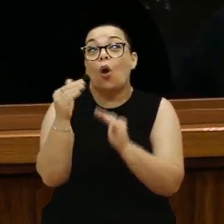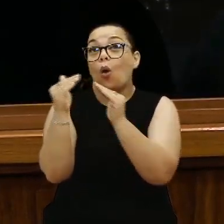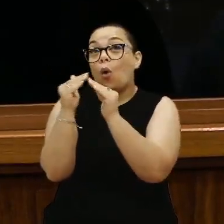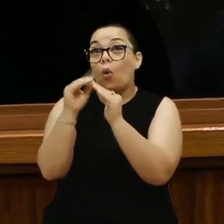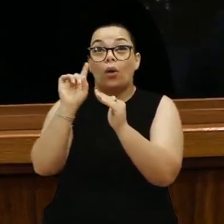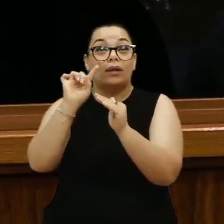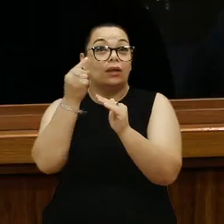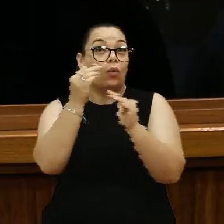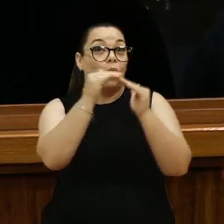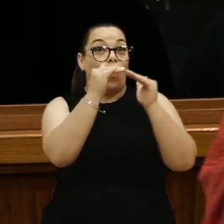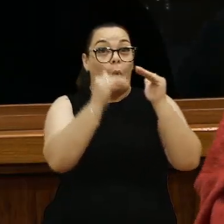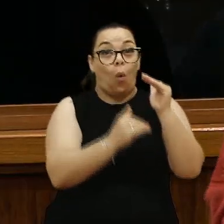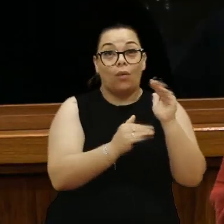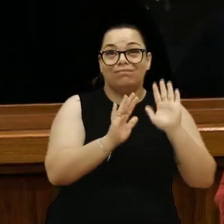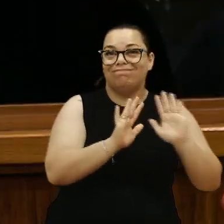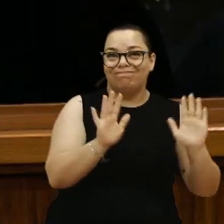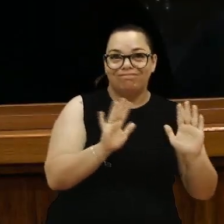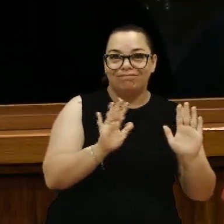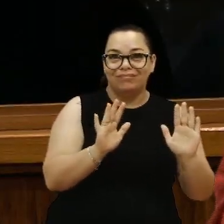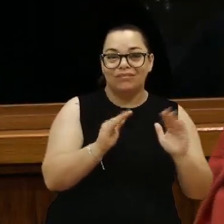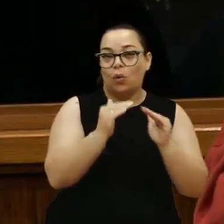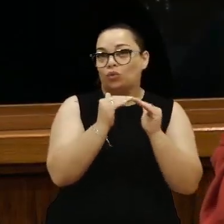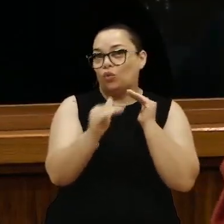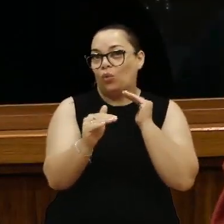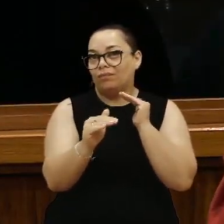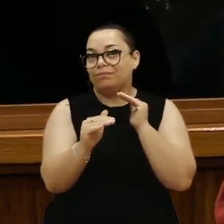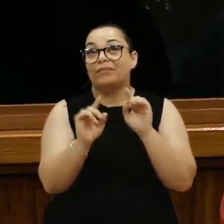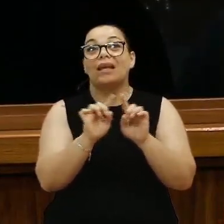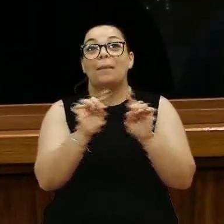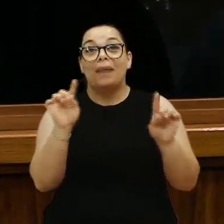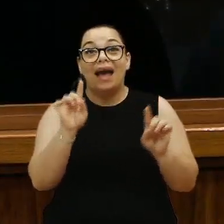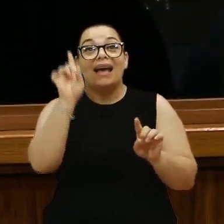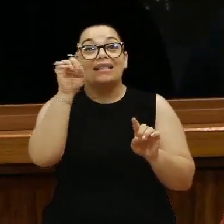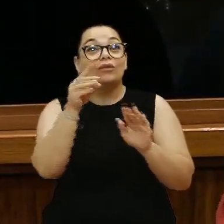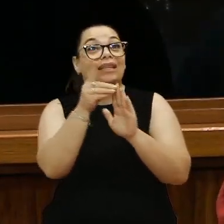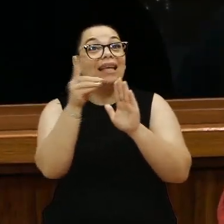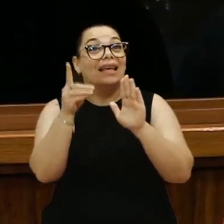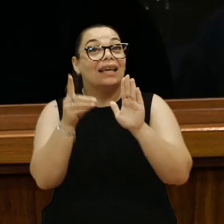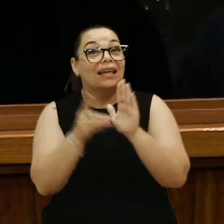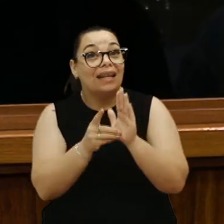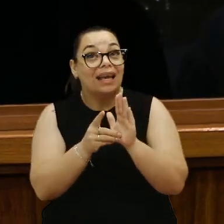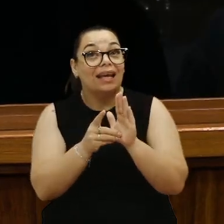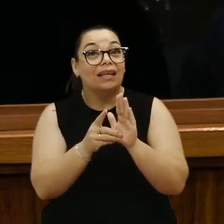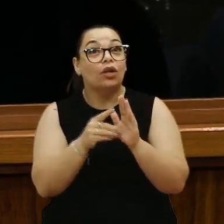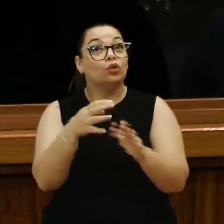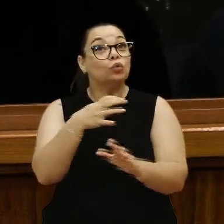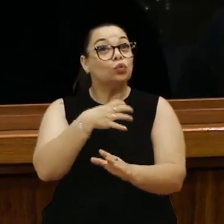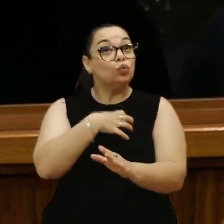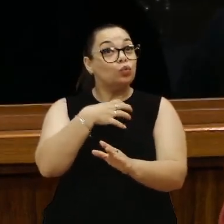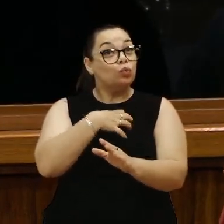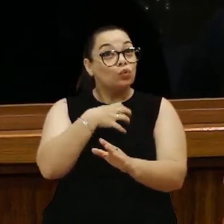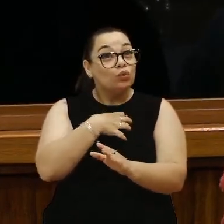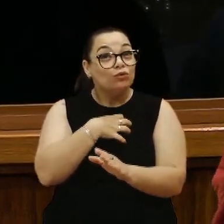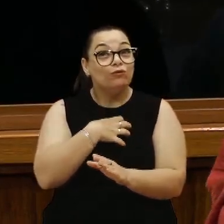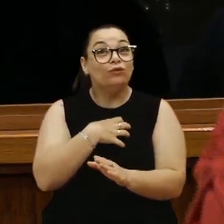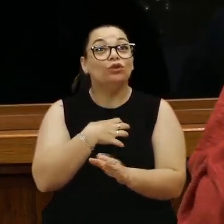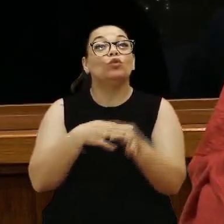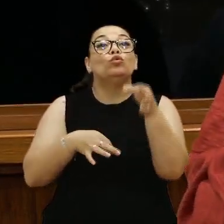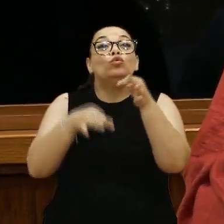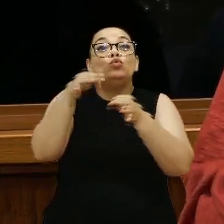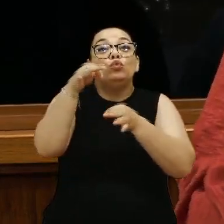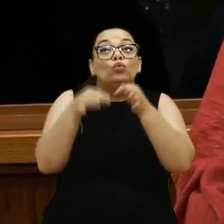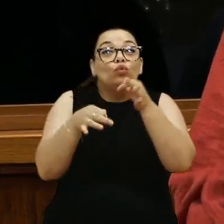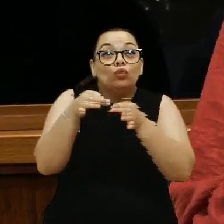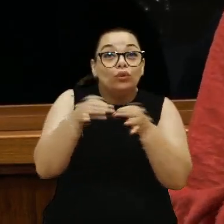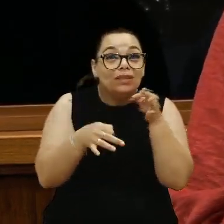no mérito ou não do decreto, é na questão da forma, na questão jurídica que